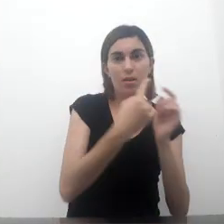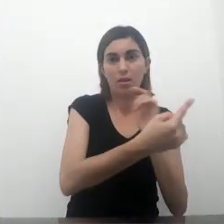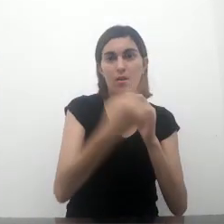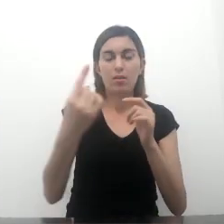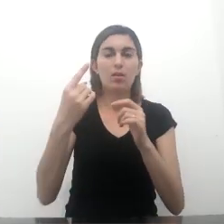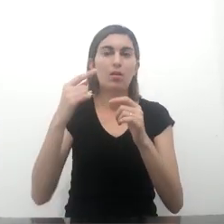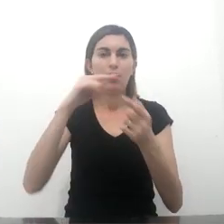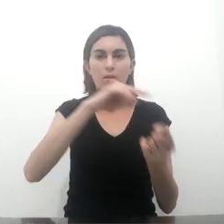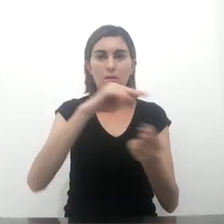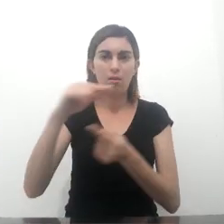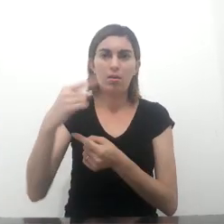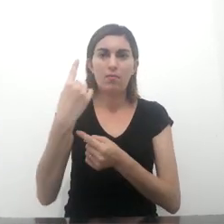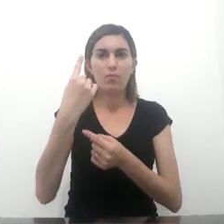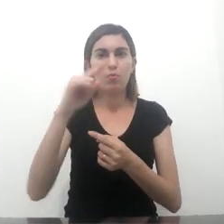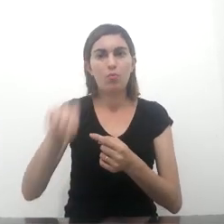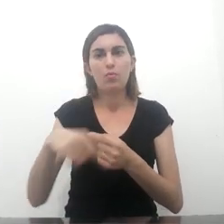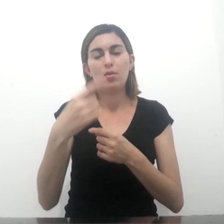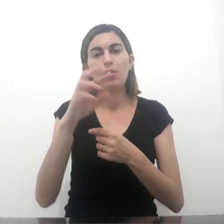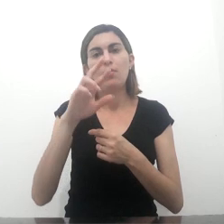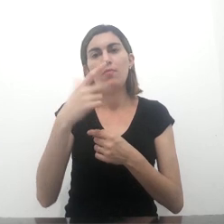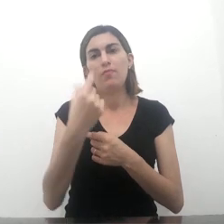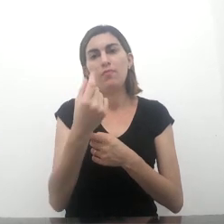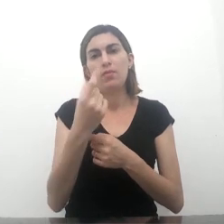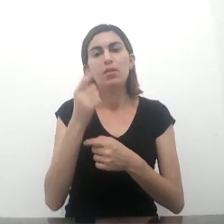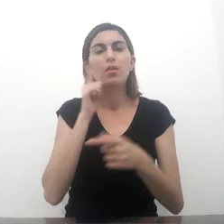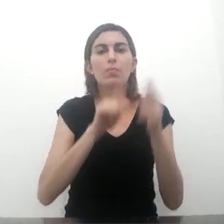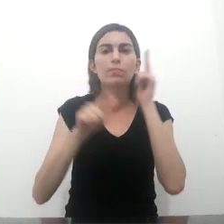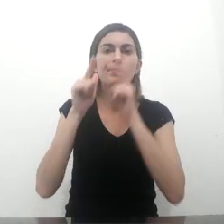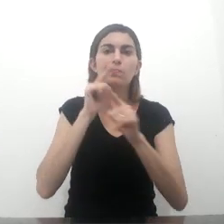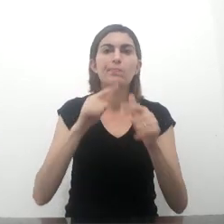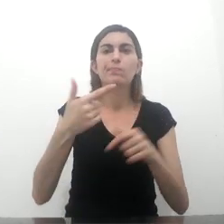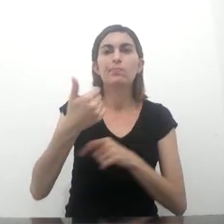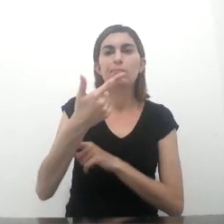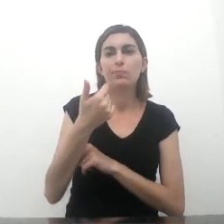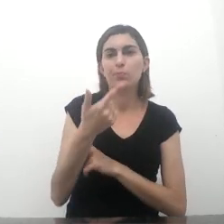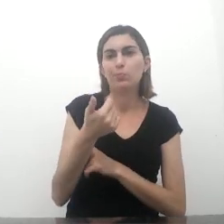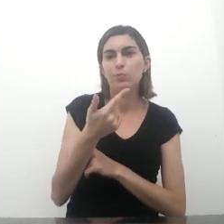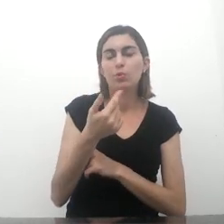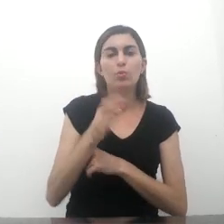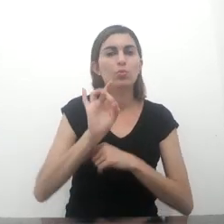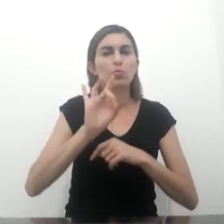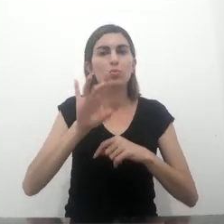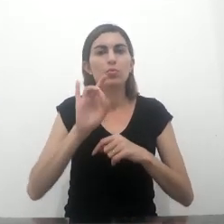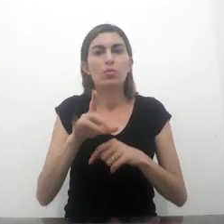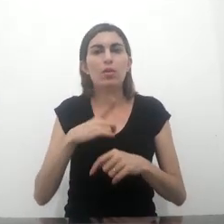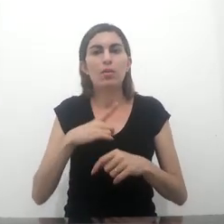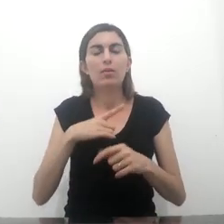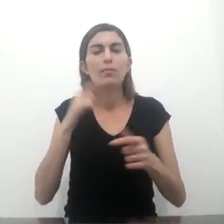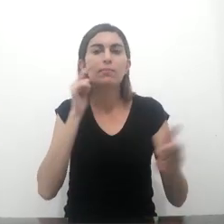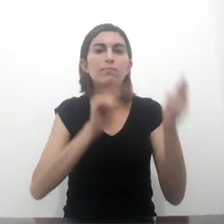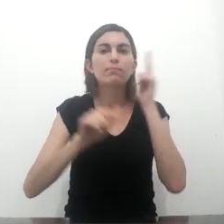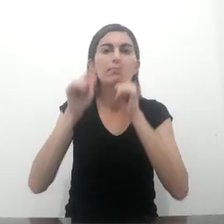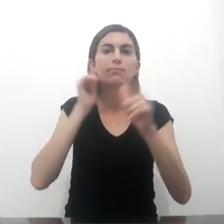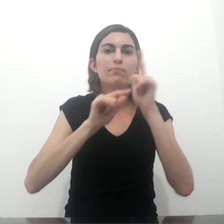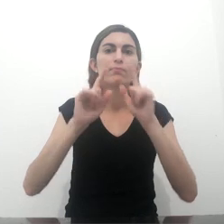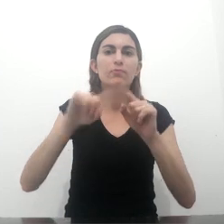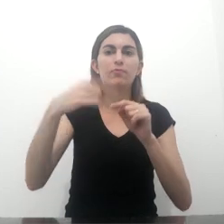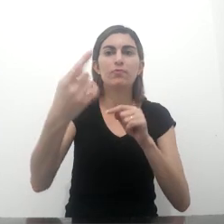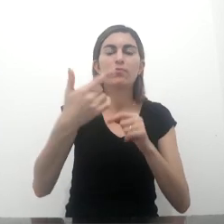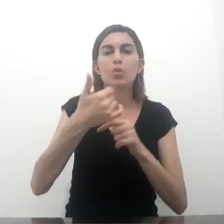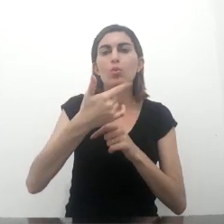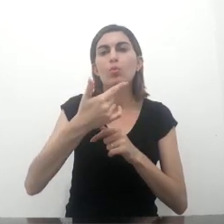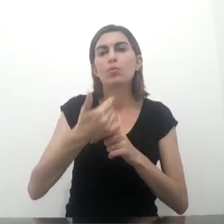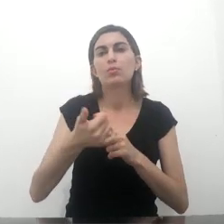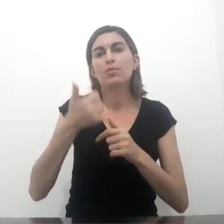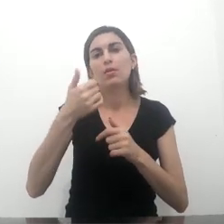cada garrafa a R$ 1,20, ele tem um lucro após vender 12. Lucro não. ele tem um rendimento após